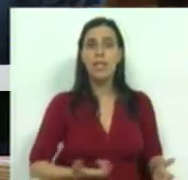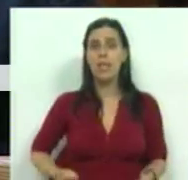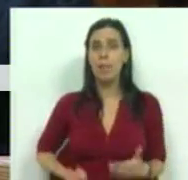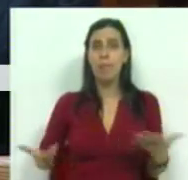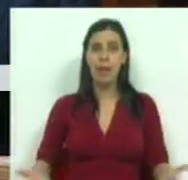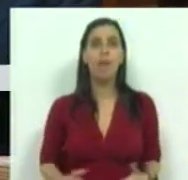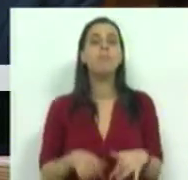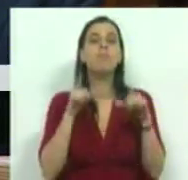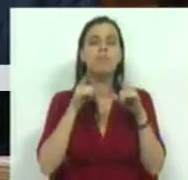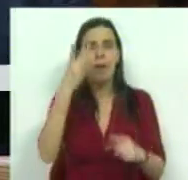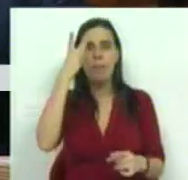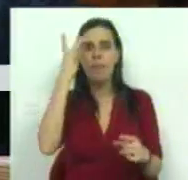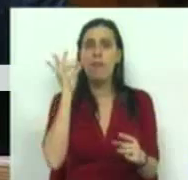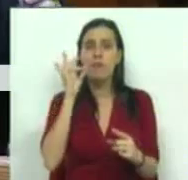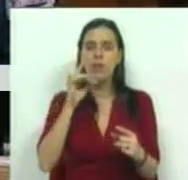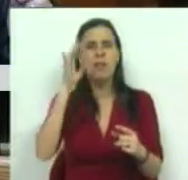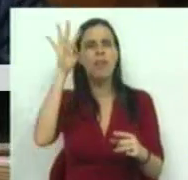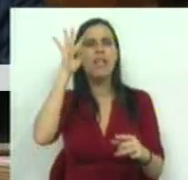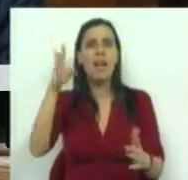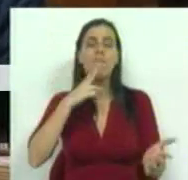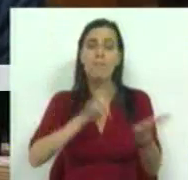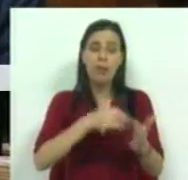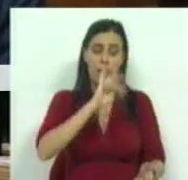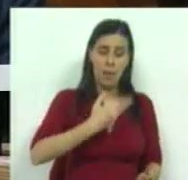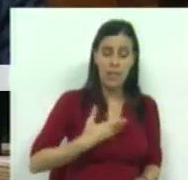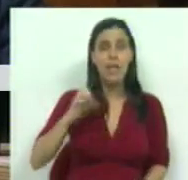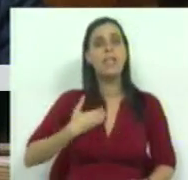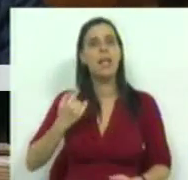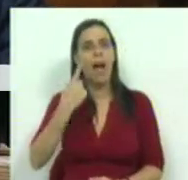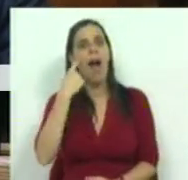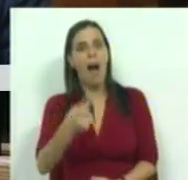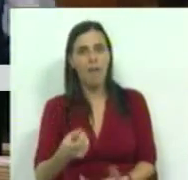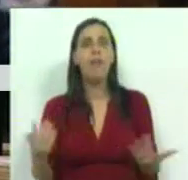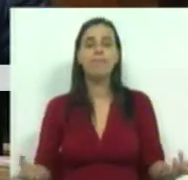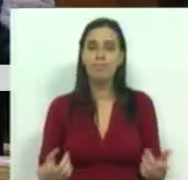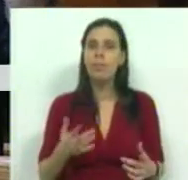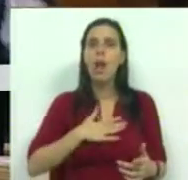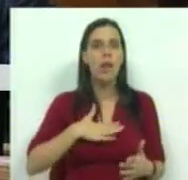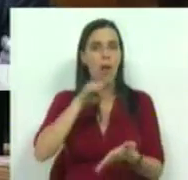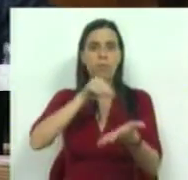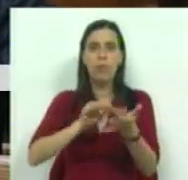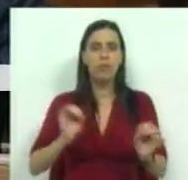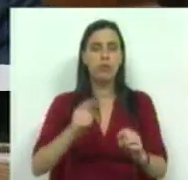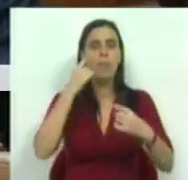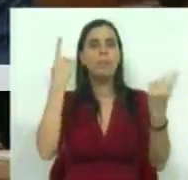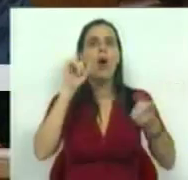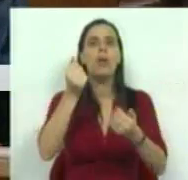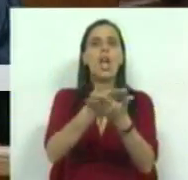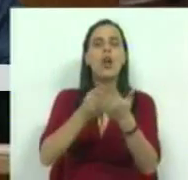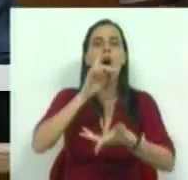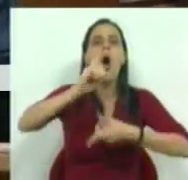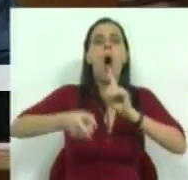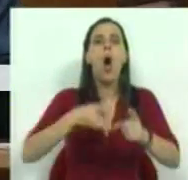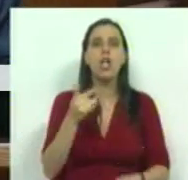desempregados. É uma ficção e é o próprio PSD e CDS quem o reconhecem ao não inscrever as projeções